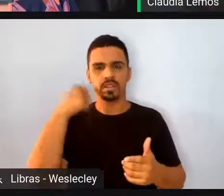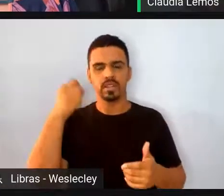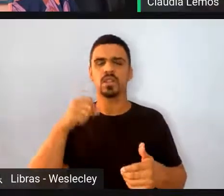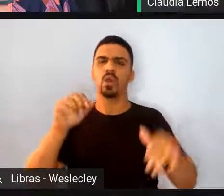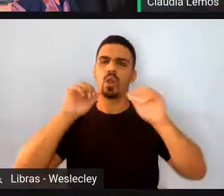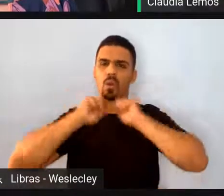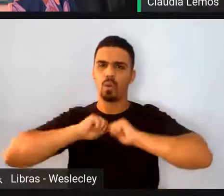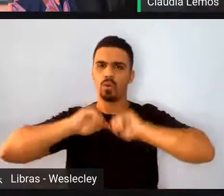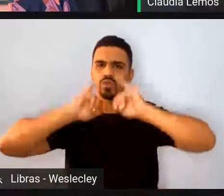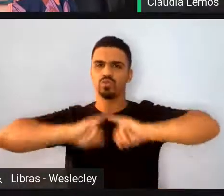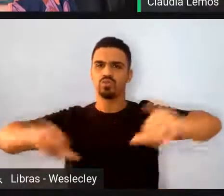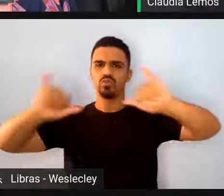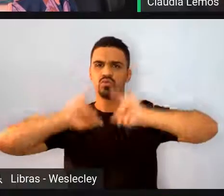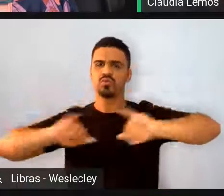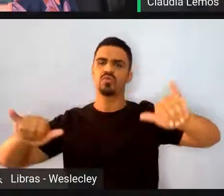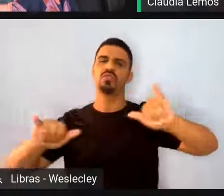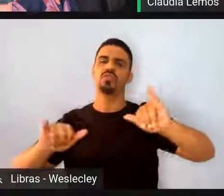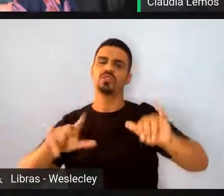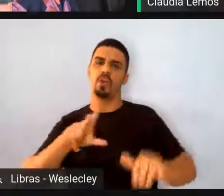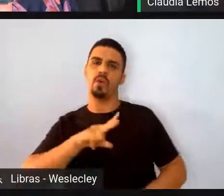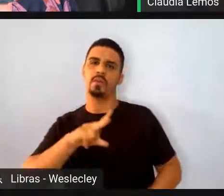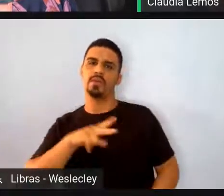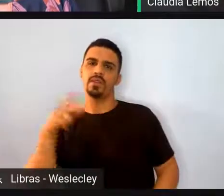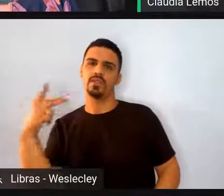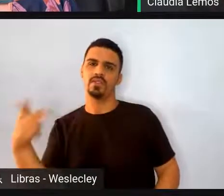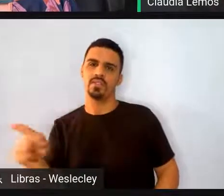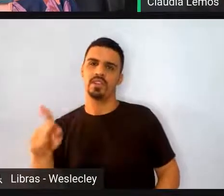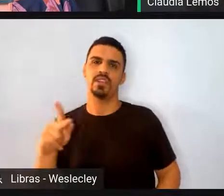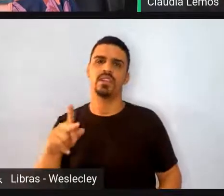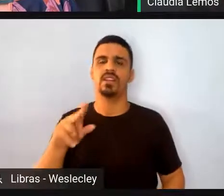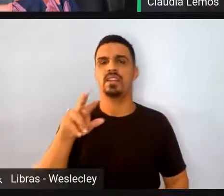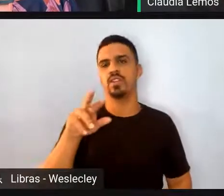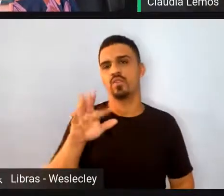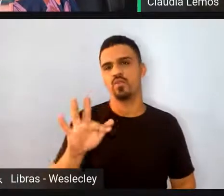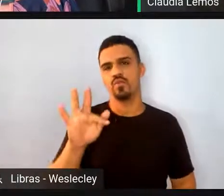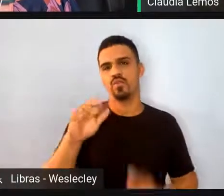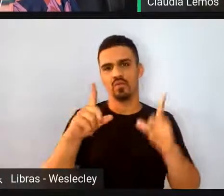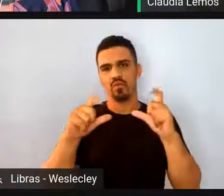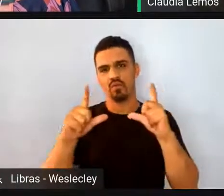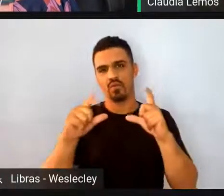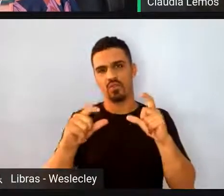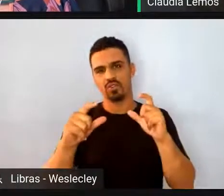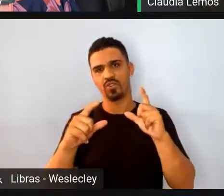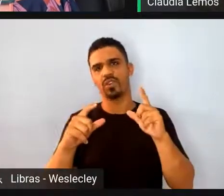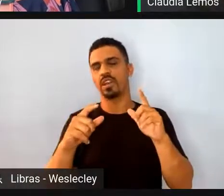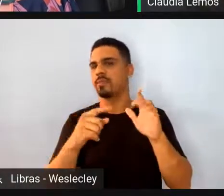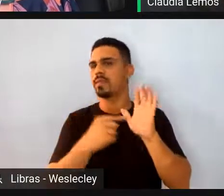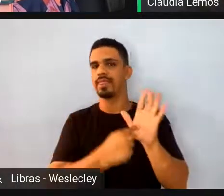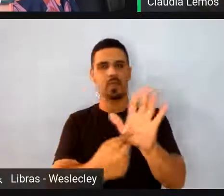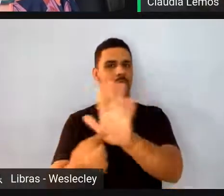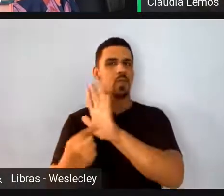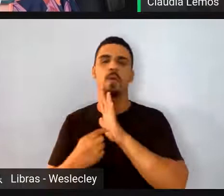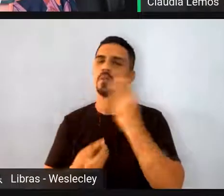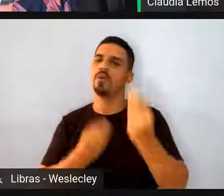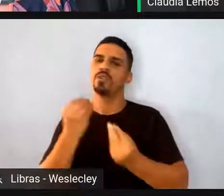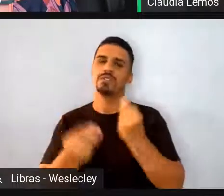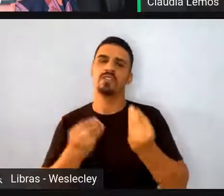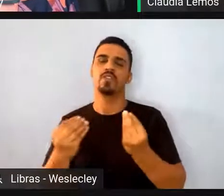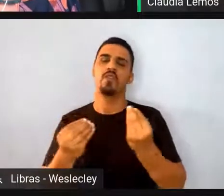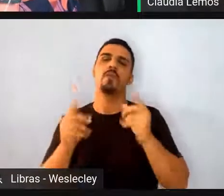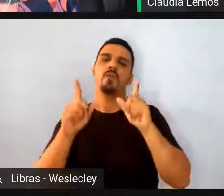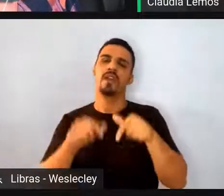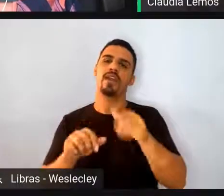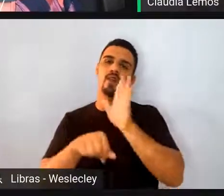que interessa a ele. Um fotograma não reflete a complexidade de um filme. E mais cedo um pouco, o Lincoln Macário